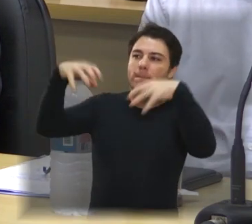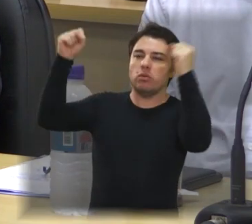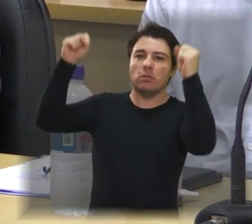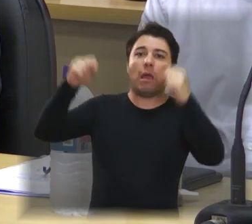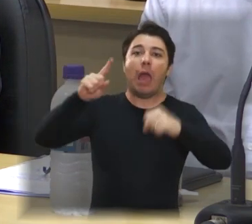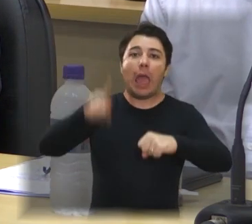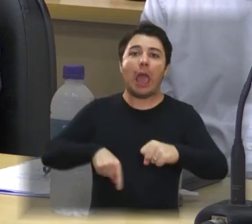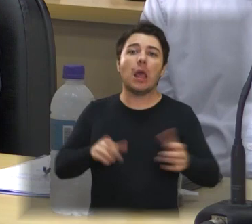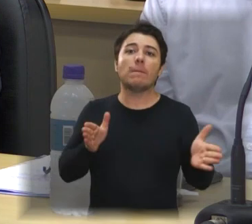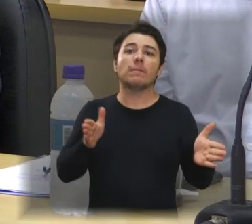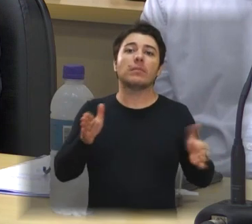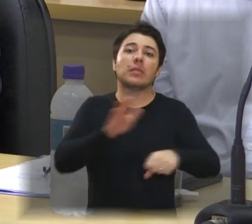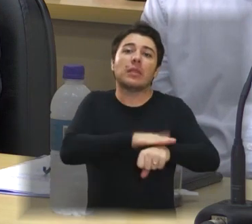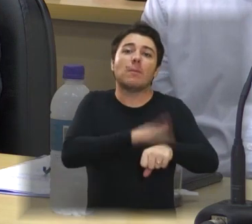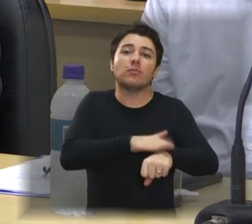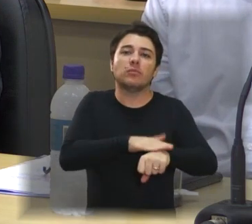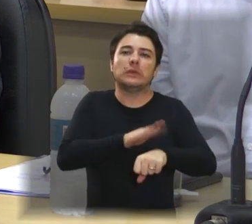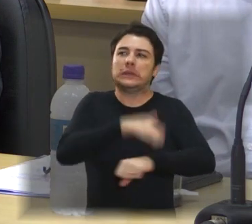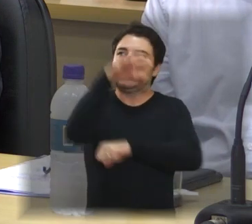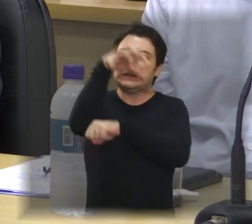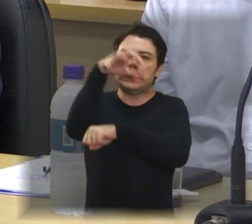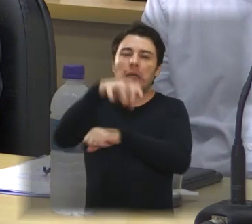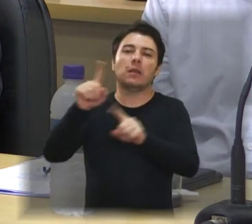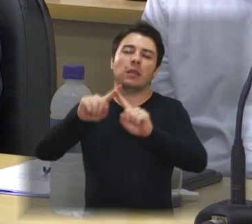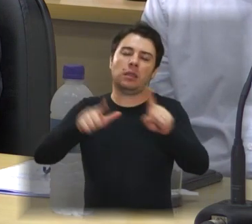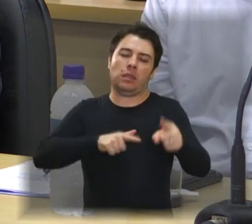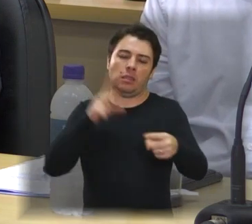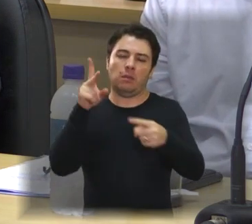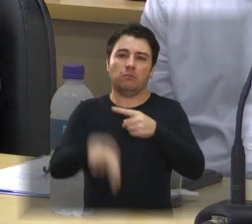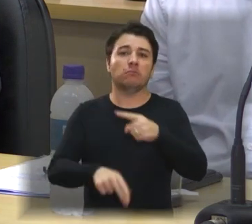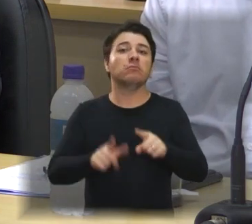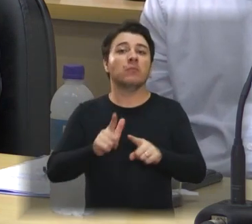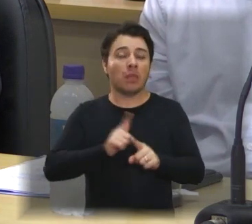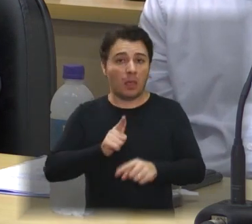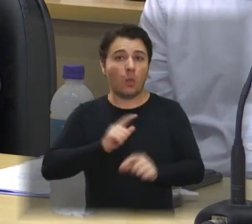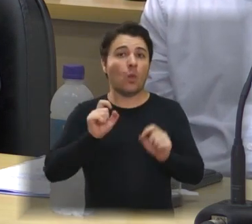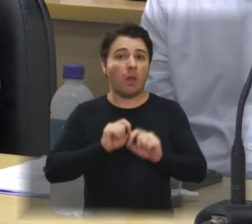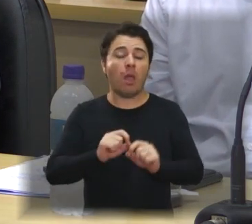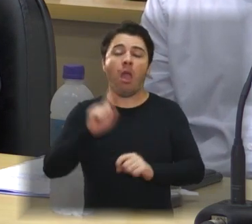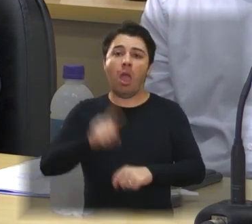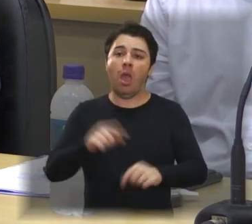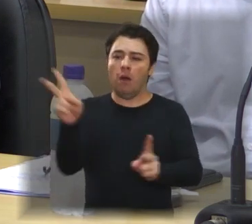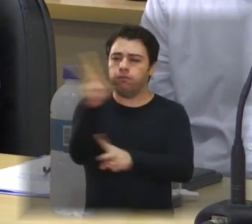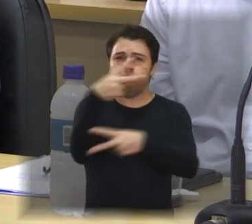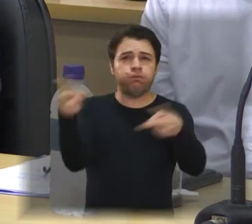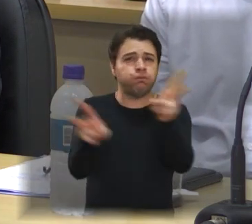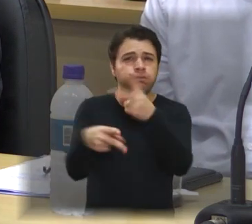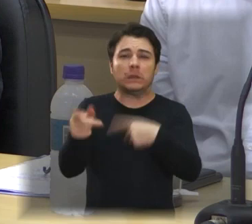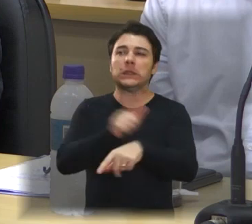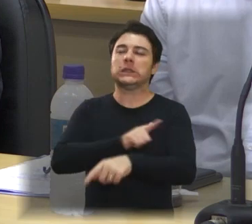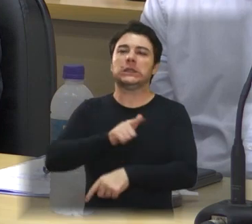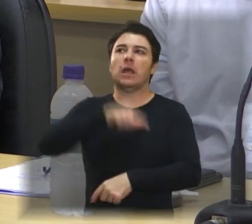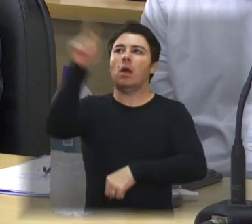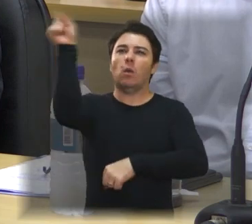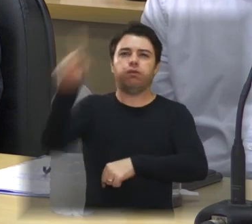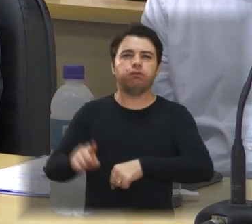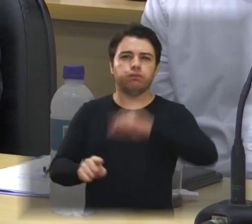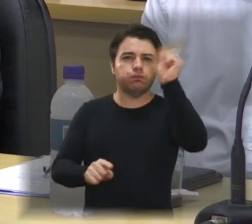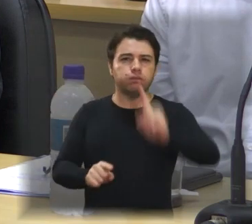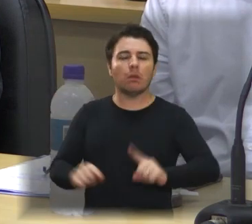período chuvoso ocasionando interrupções tendo como causas os raios ventos e as árvores